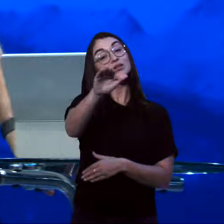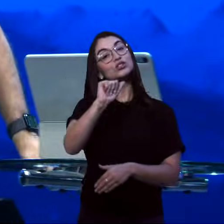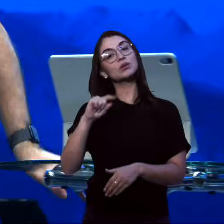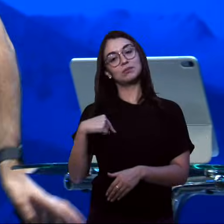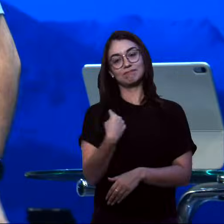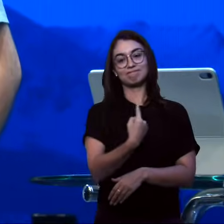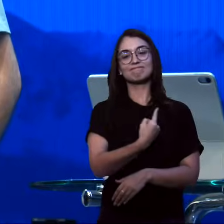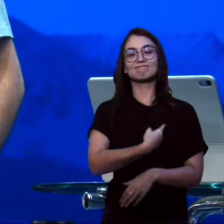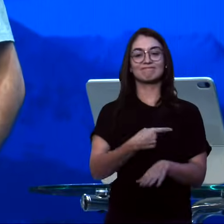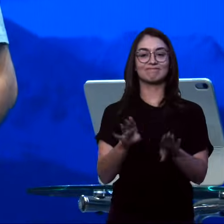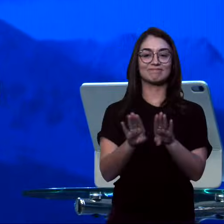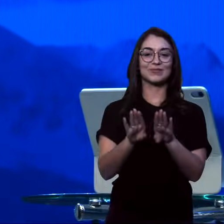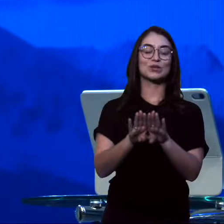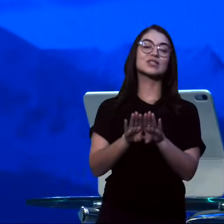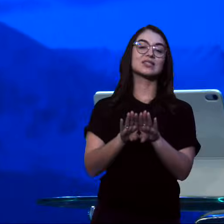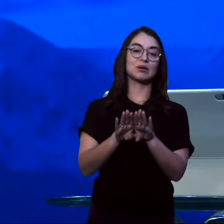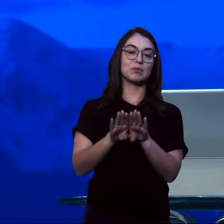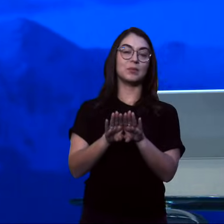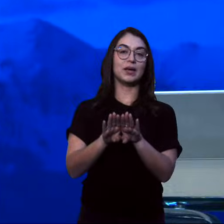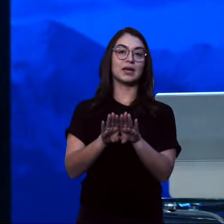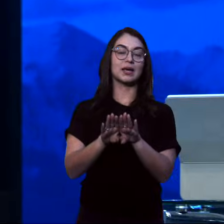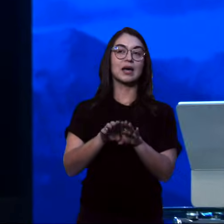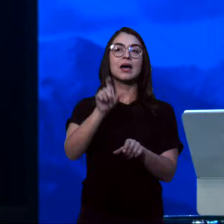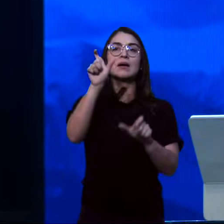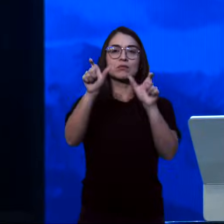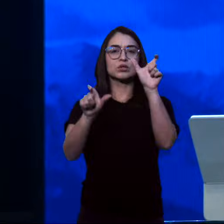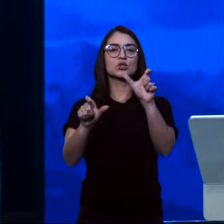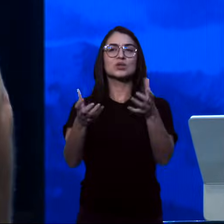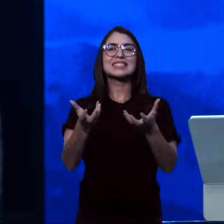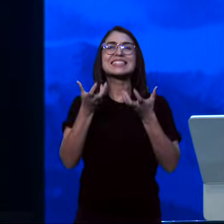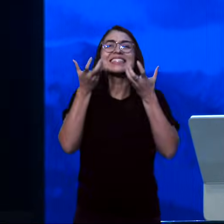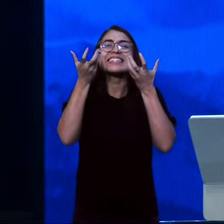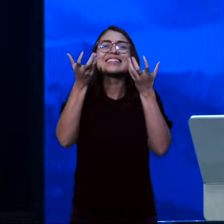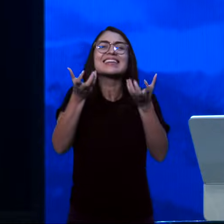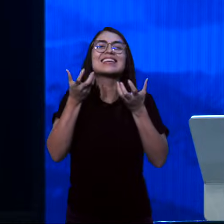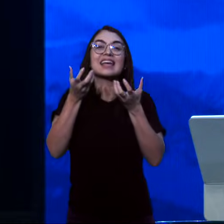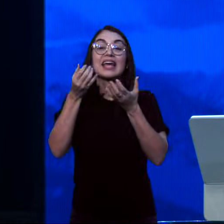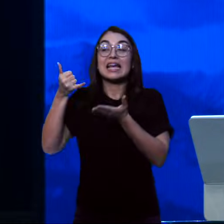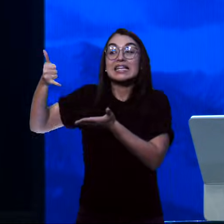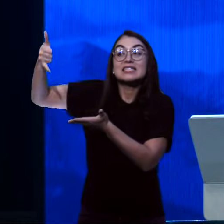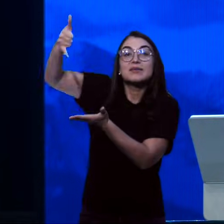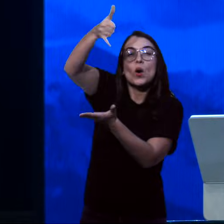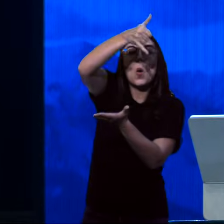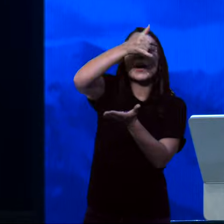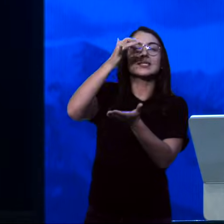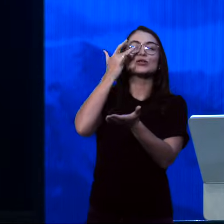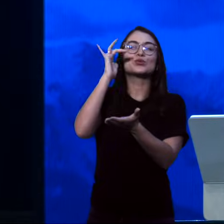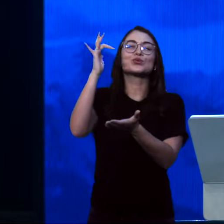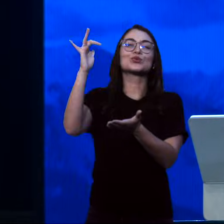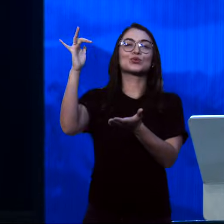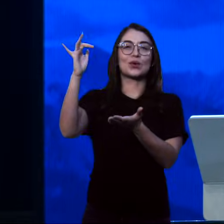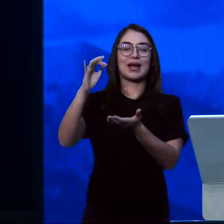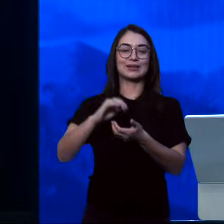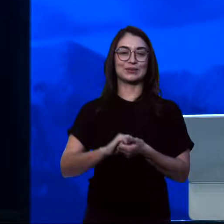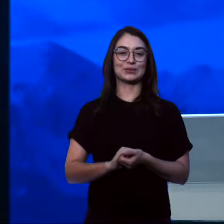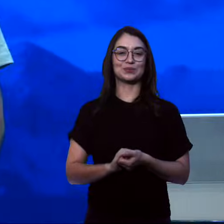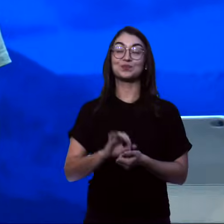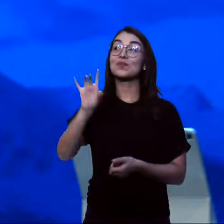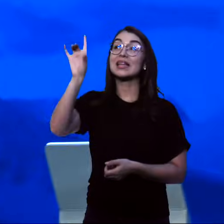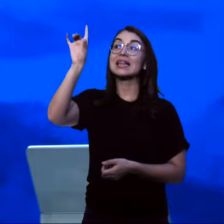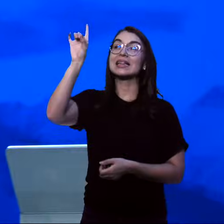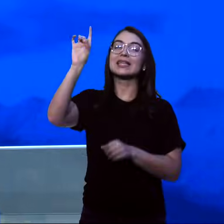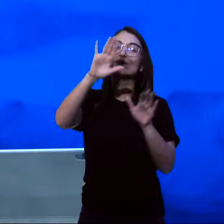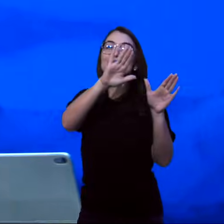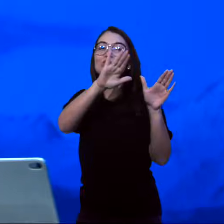chamando para aqueles que querem receber azeite dourado das mãos de Deus. Deus nos chamou